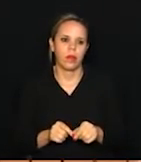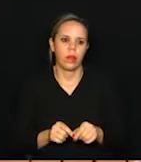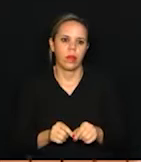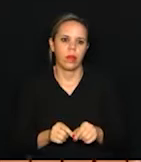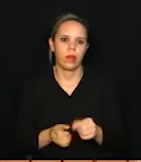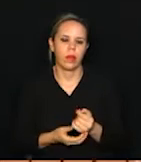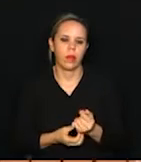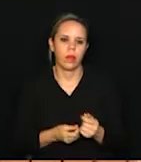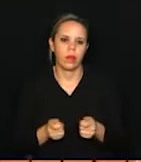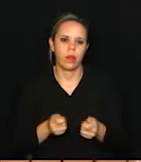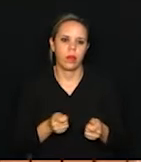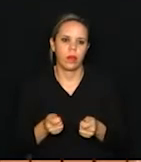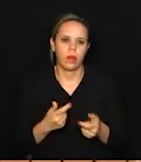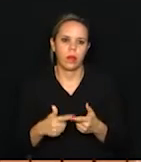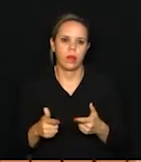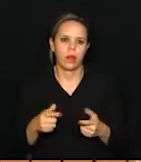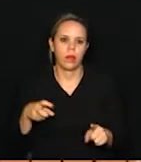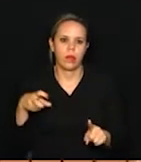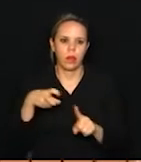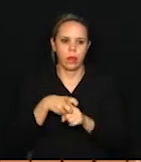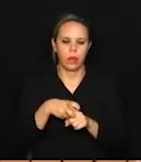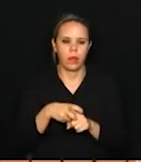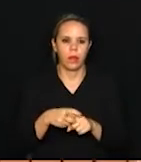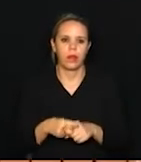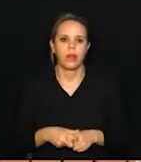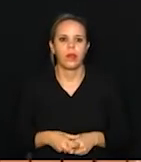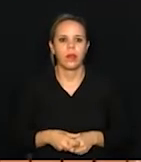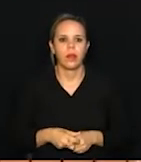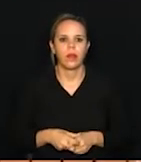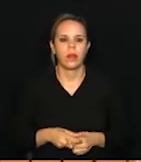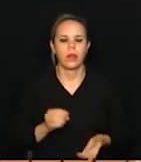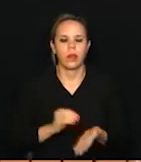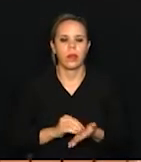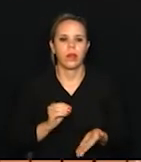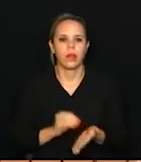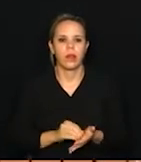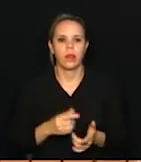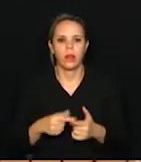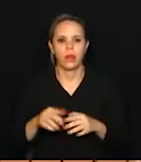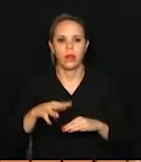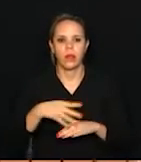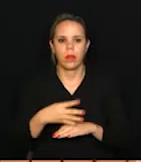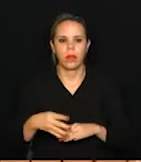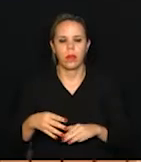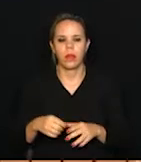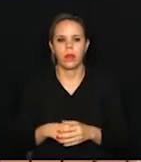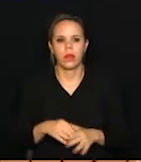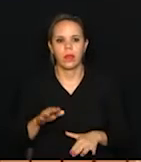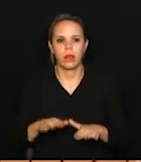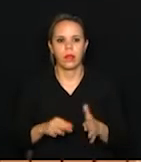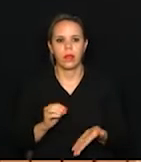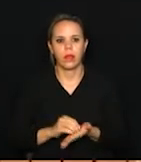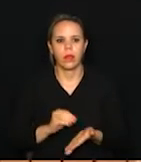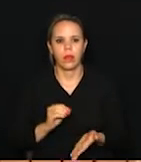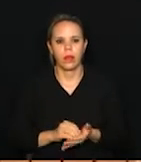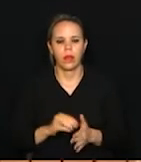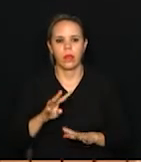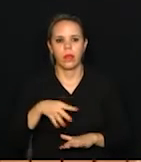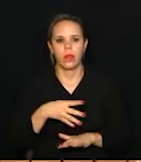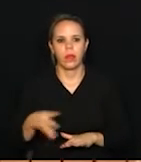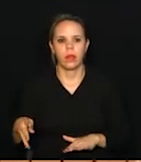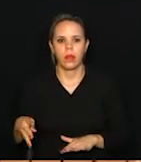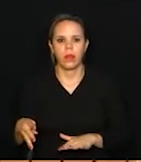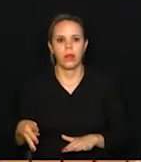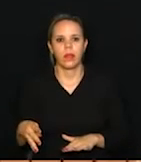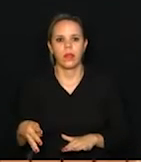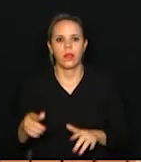preponderante, é causador de acidentes, né? Aquela deficiência de uma sinalização de solo, às vezes a falta de uma sinalização de um